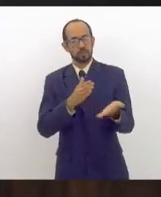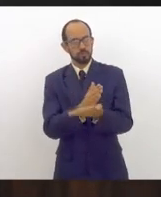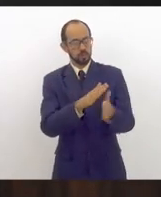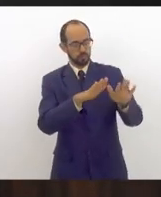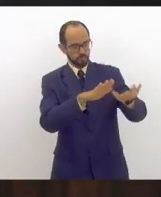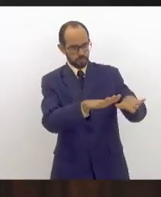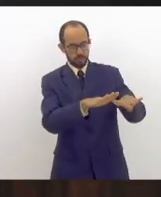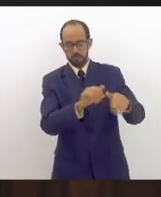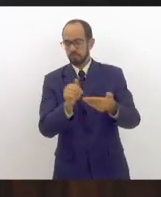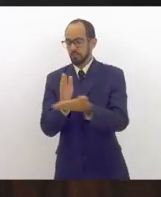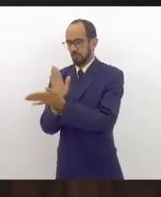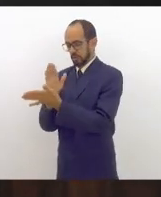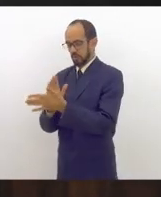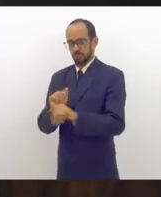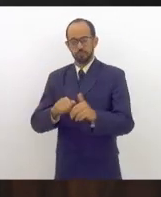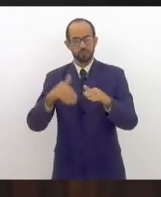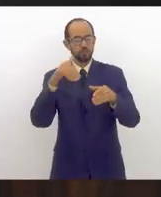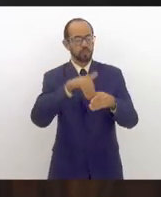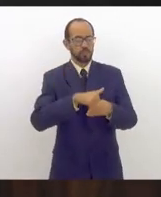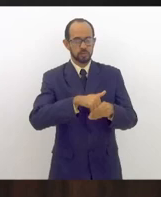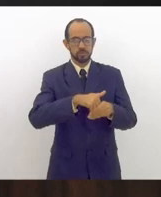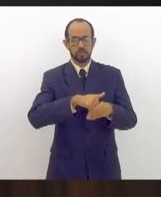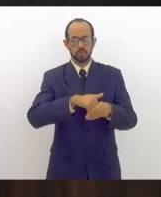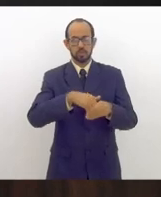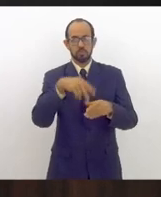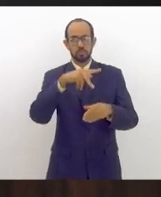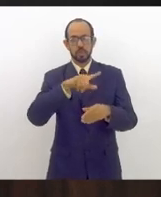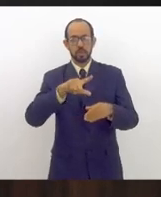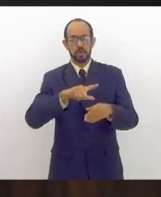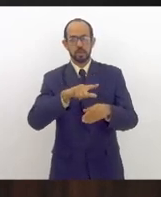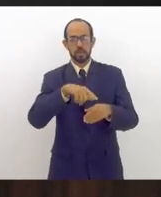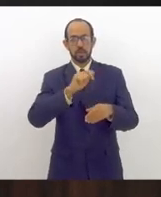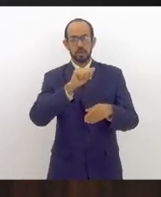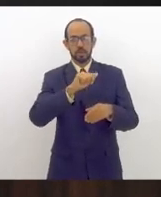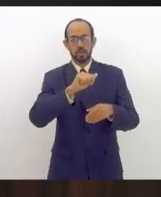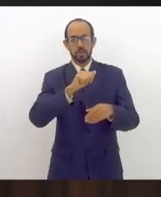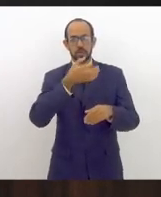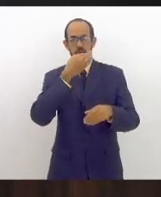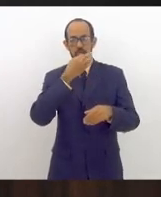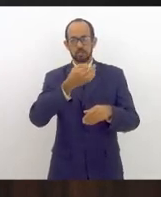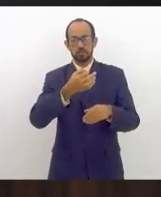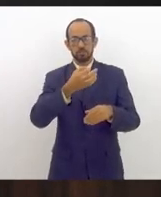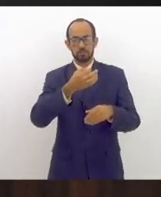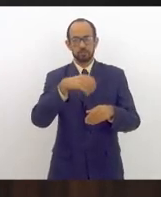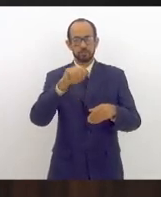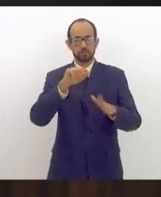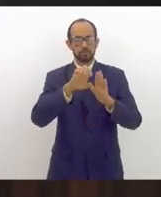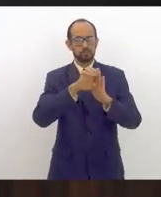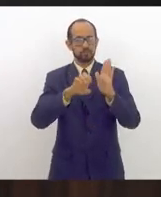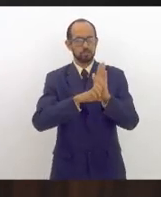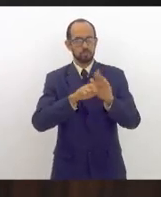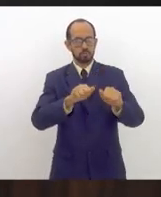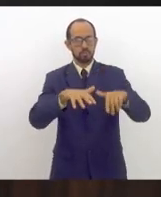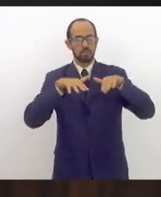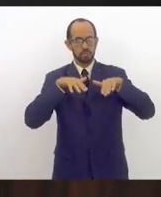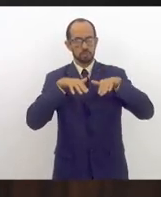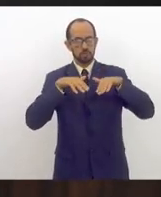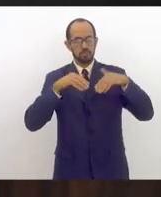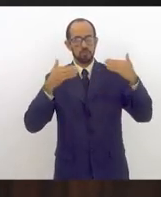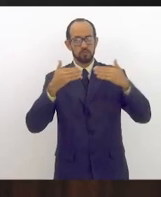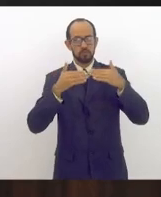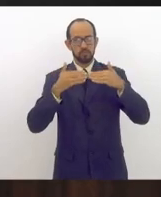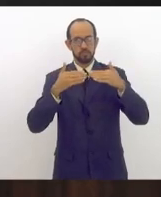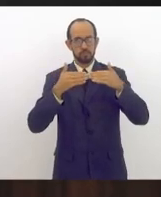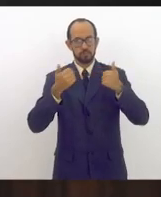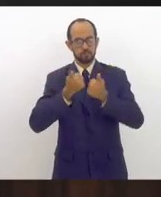estão aprovados. Em votação, parecer da comissão Constituição e Justiça sobre as emendas de plenário. Favorável com